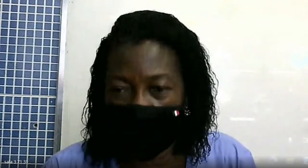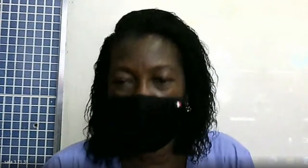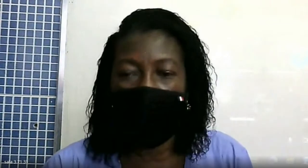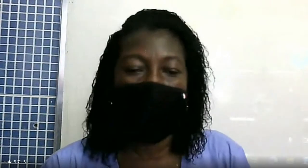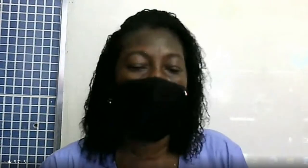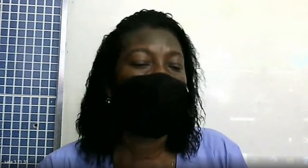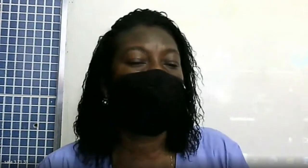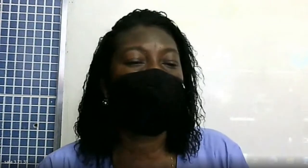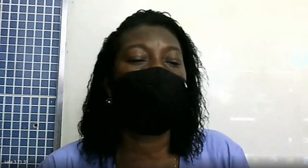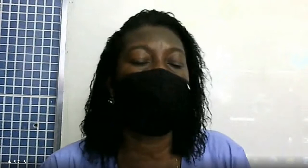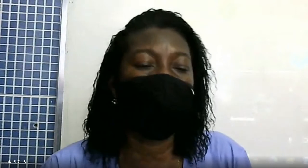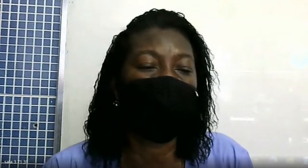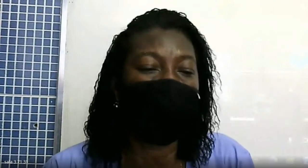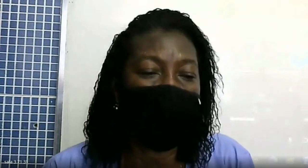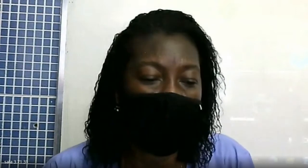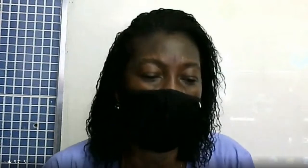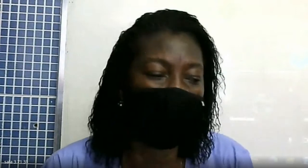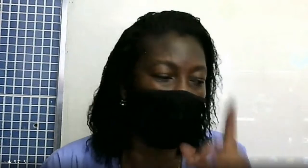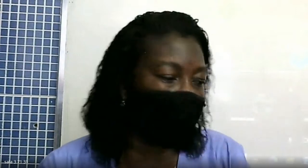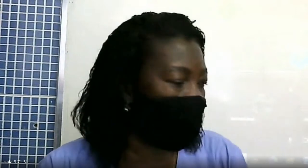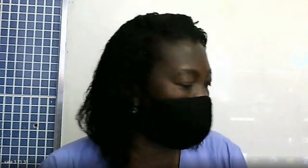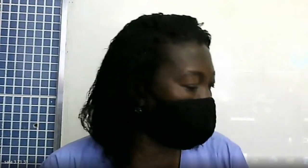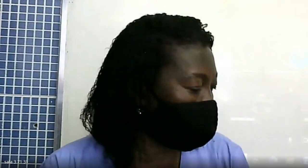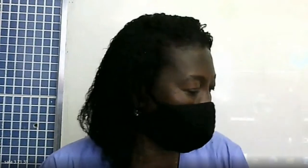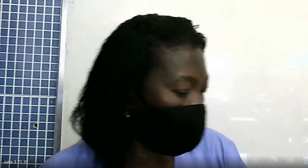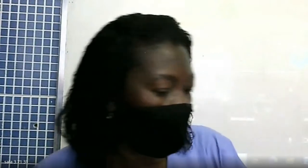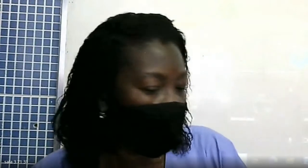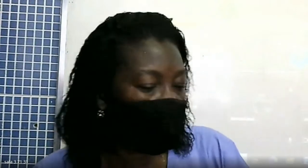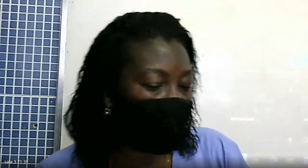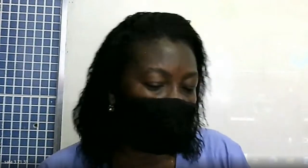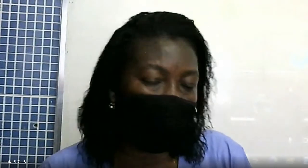semana que vem, tá? A gente corrige esse trabalho, é o primeiro trabalhinho aí.